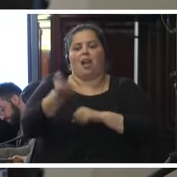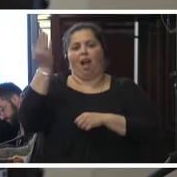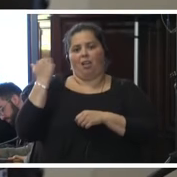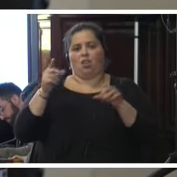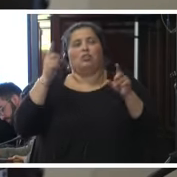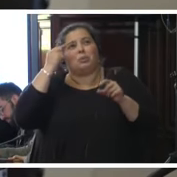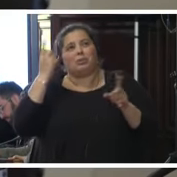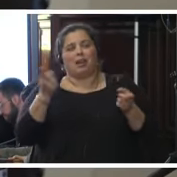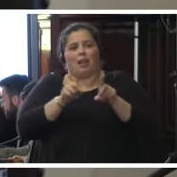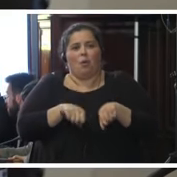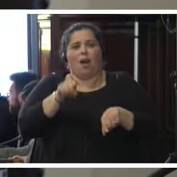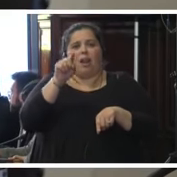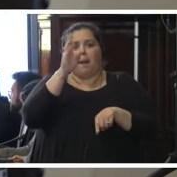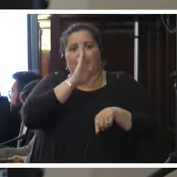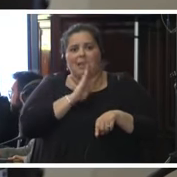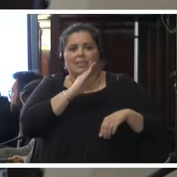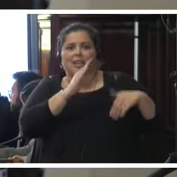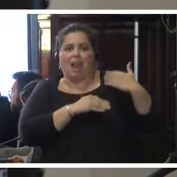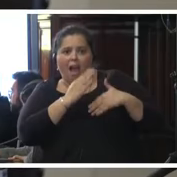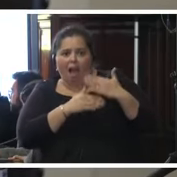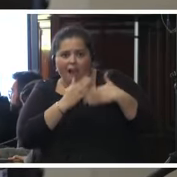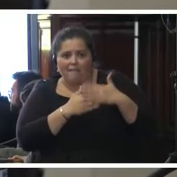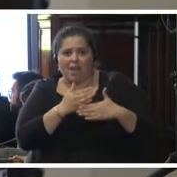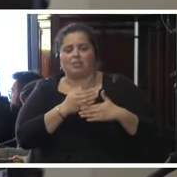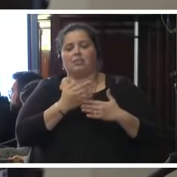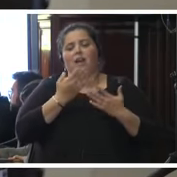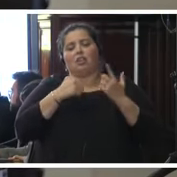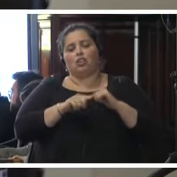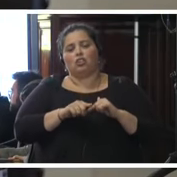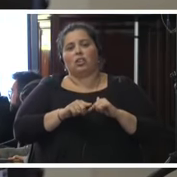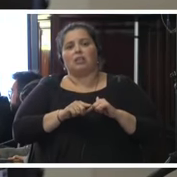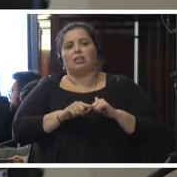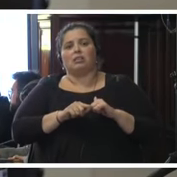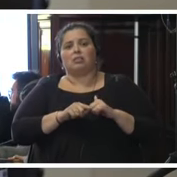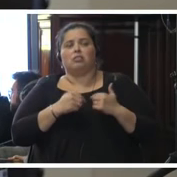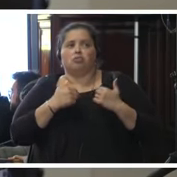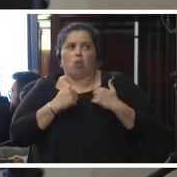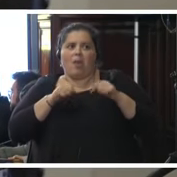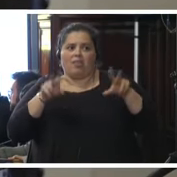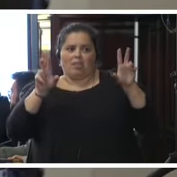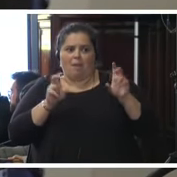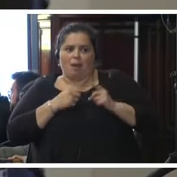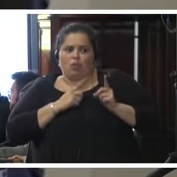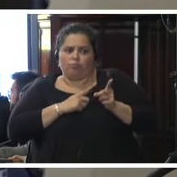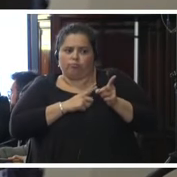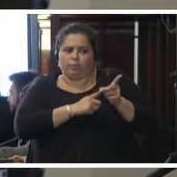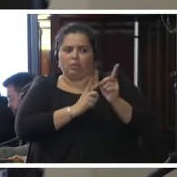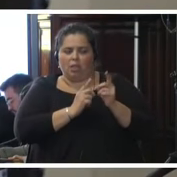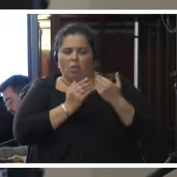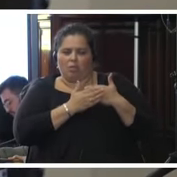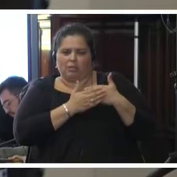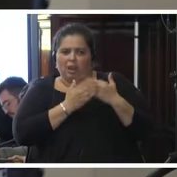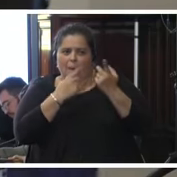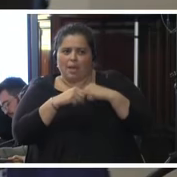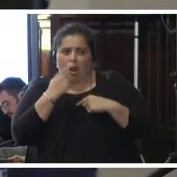que estava avançando. Isso, para mim, eu estou acompanhando, mas as cifras são chocantes. Preciso dizer isso.